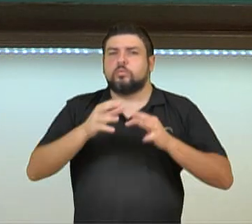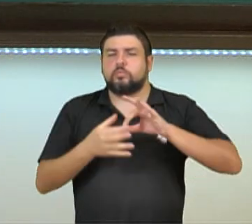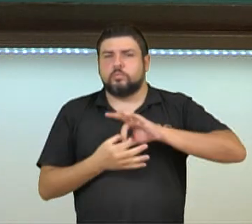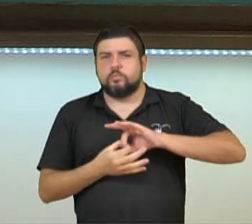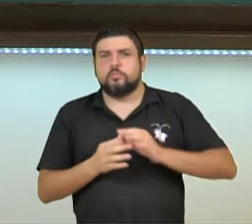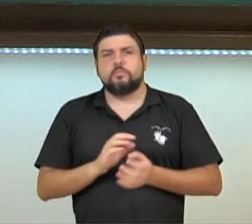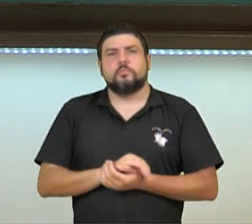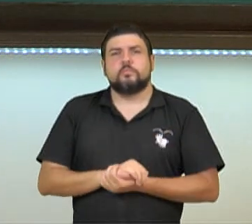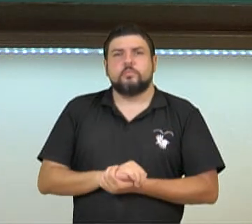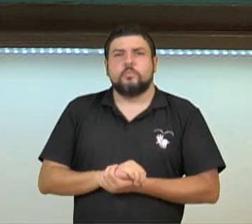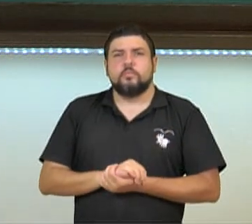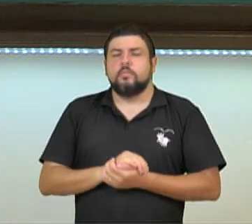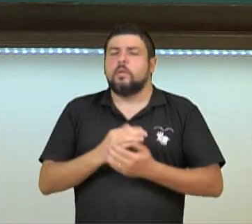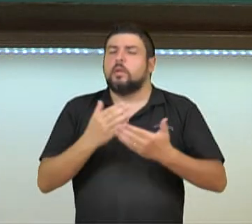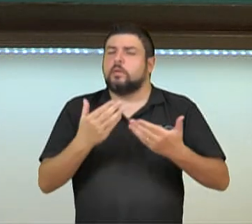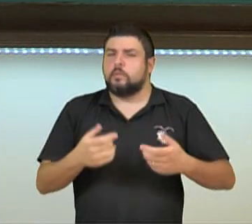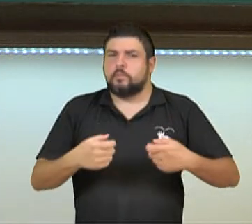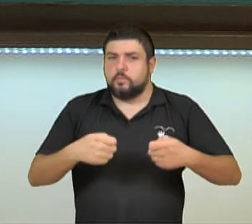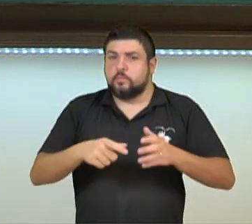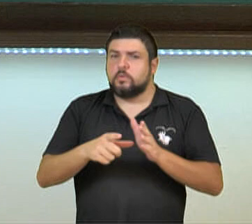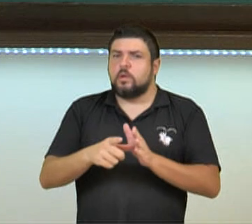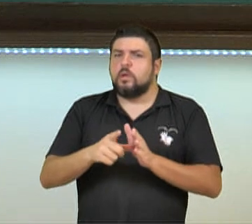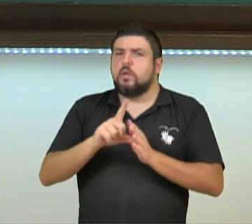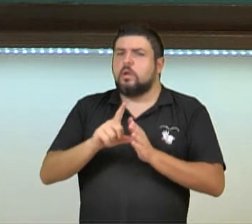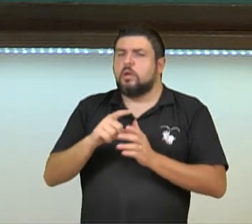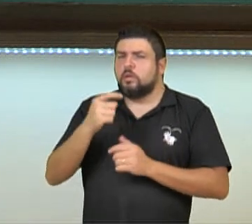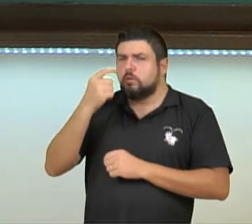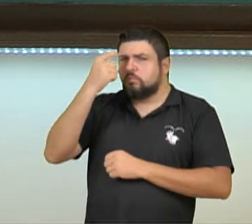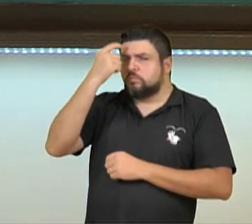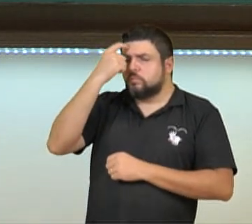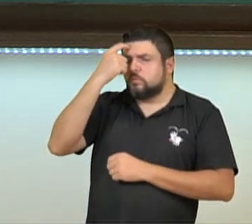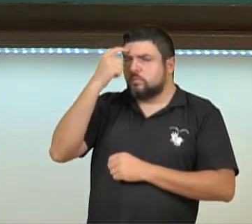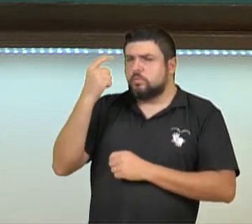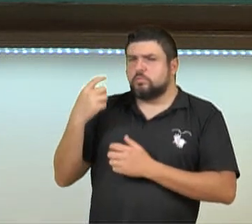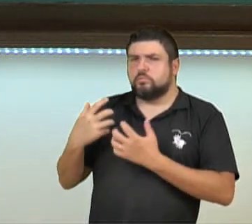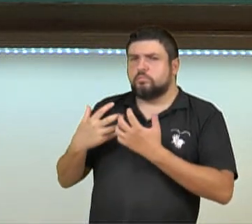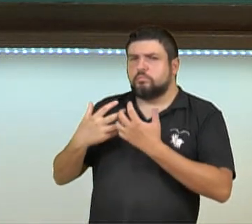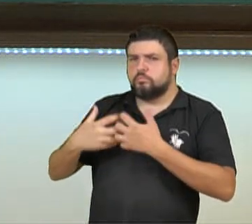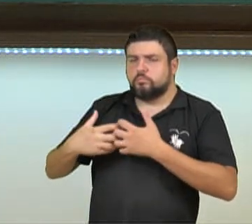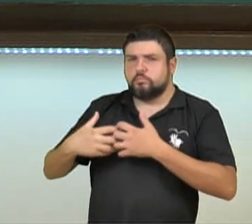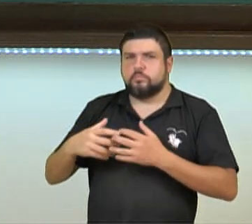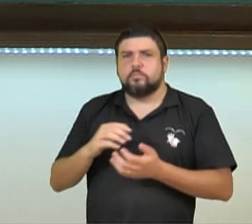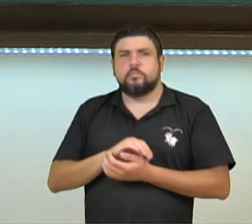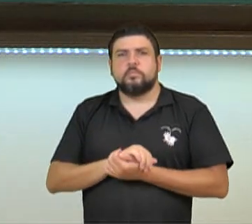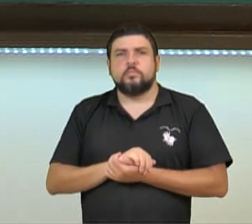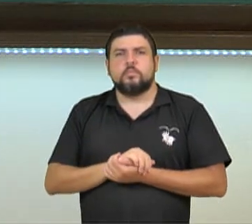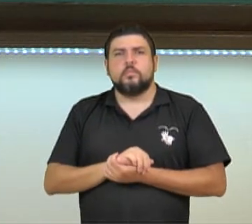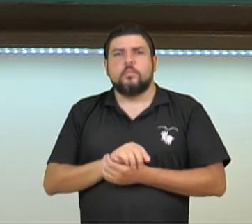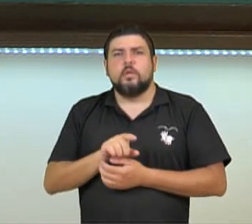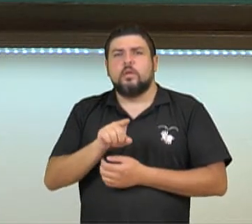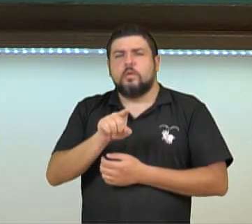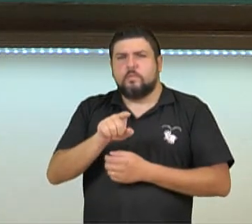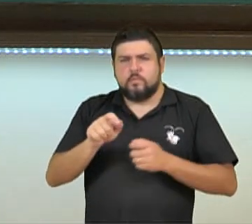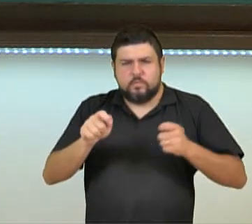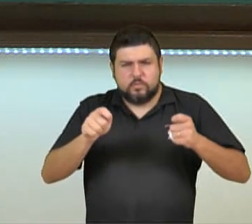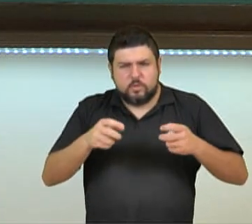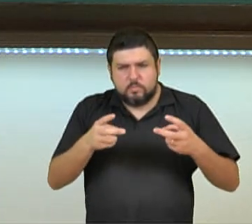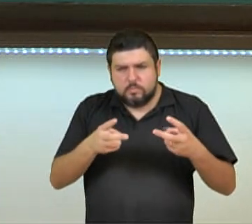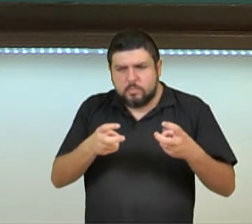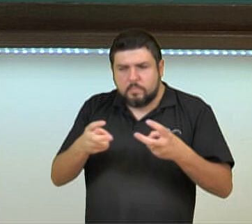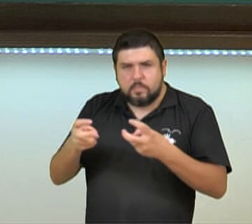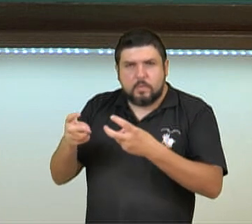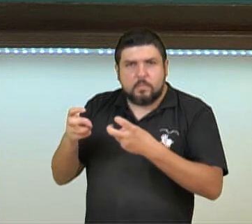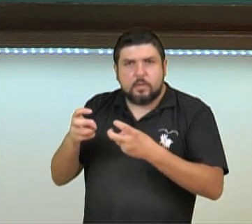precisamos, anteriormente, obviamente, resolver o seguinte questionamento. Você consegue distinguir aspectos sociais